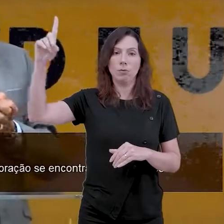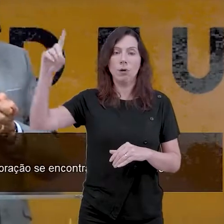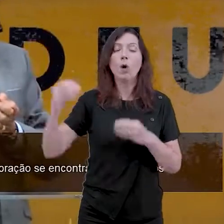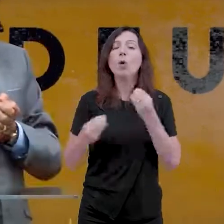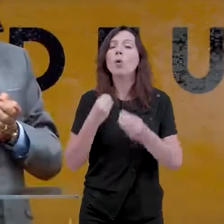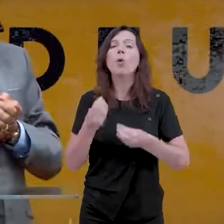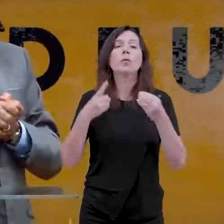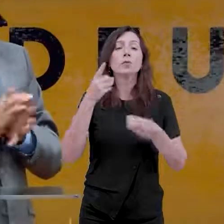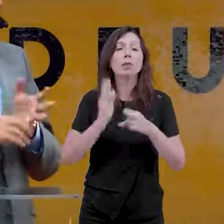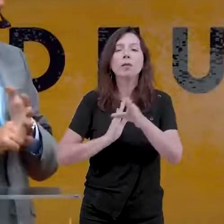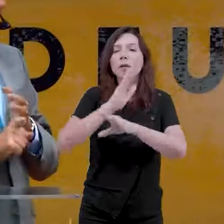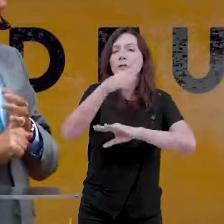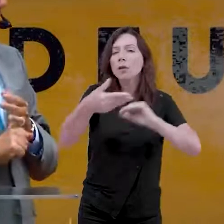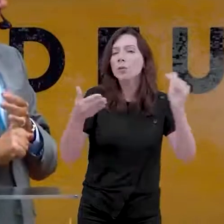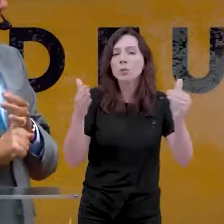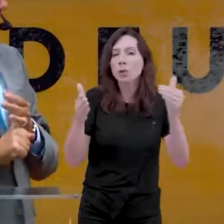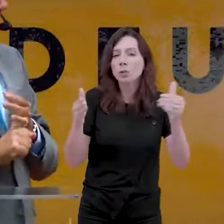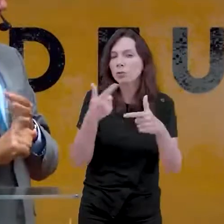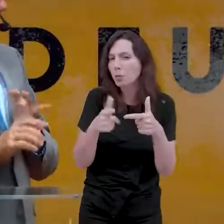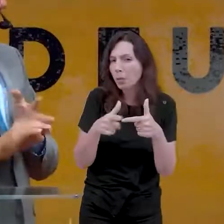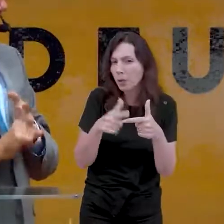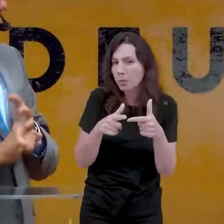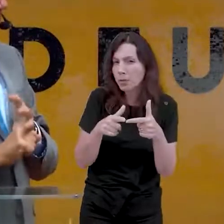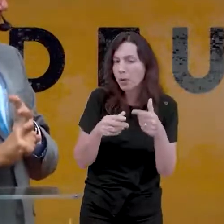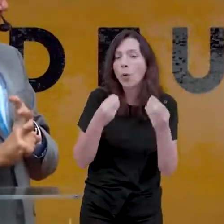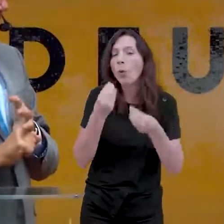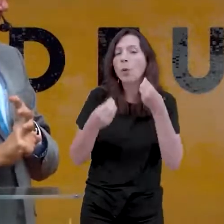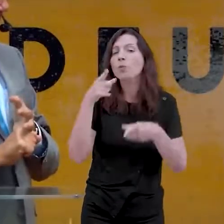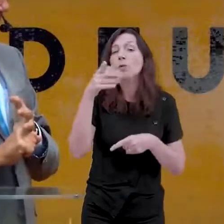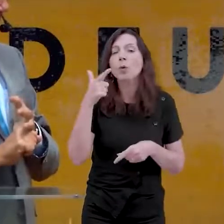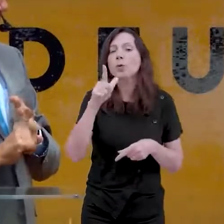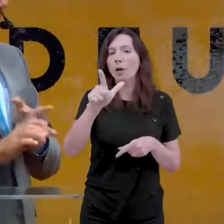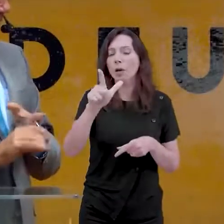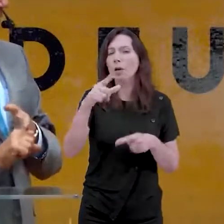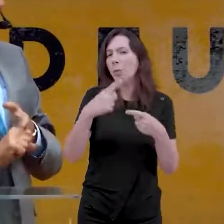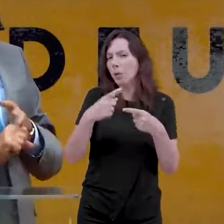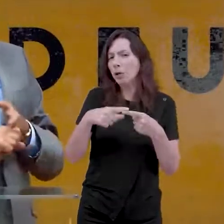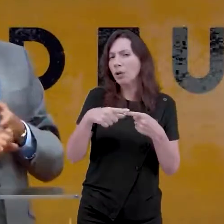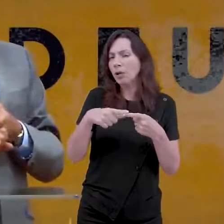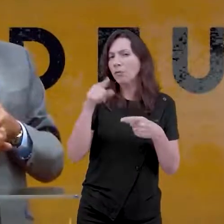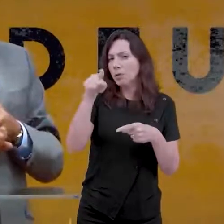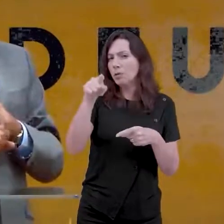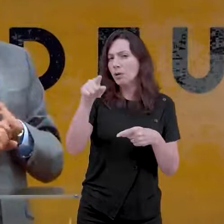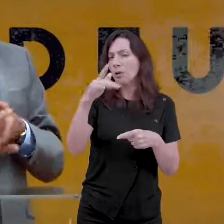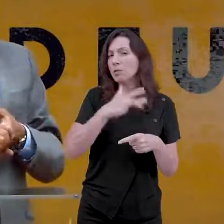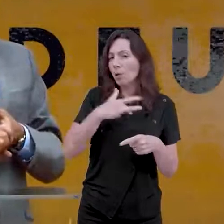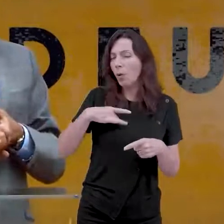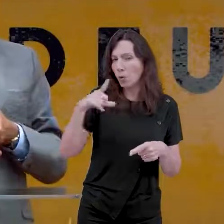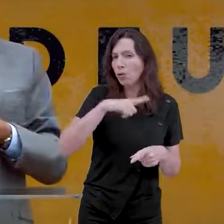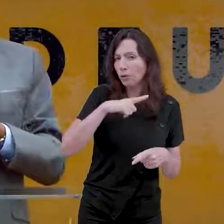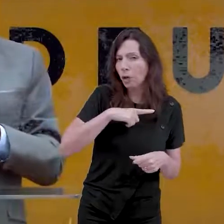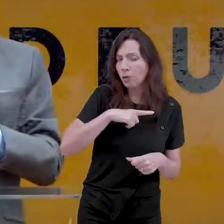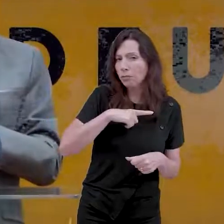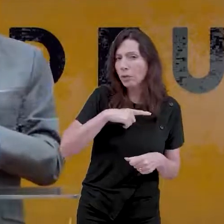vida? Porque você é forte? Porque você tem saúde? Porque você tem família? Porque você